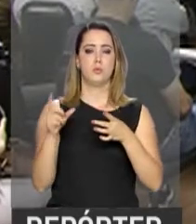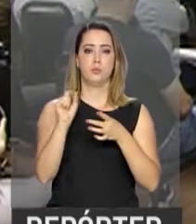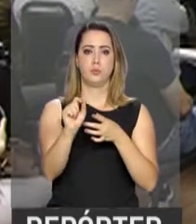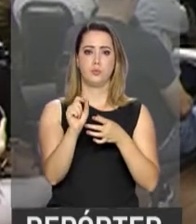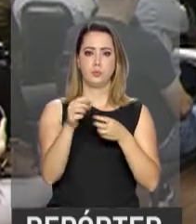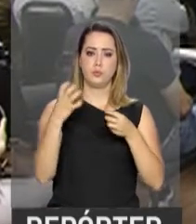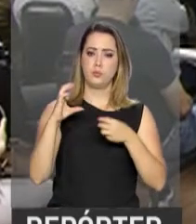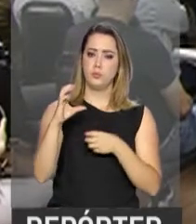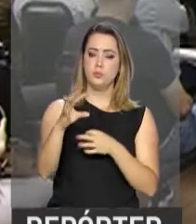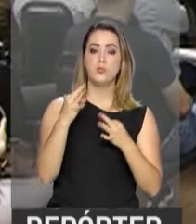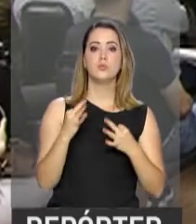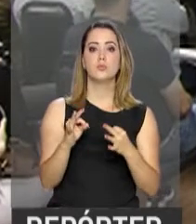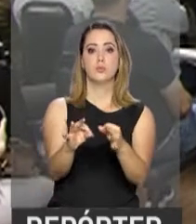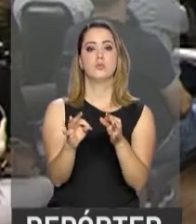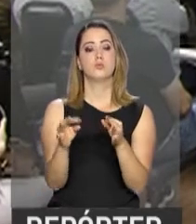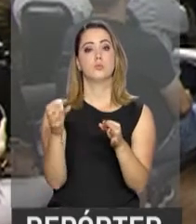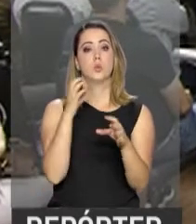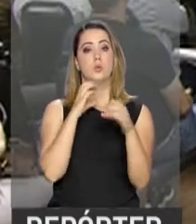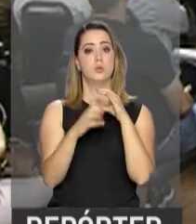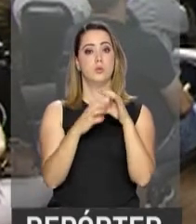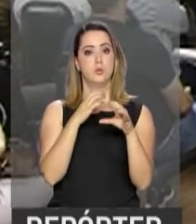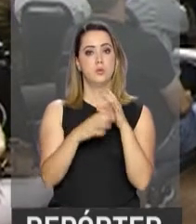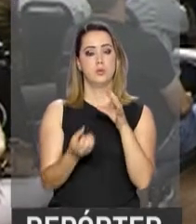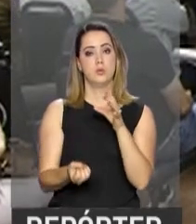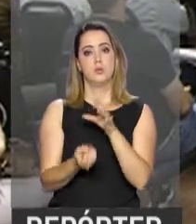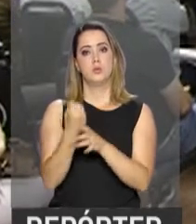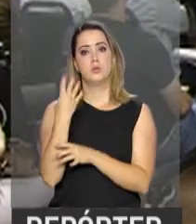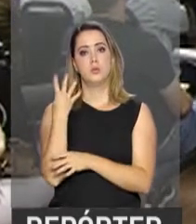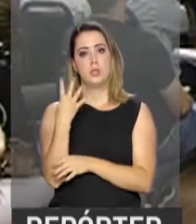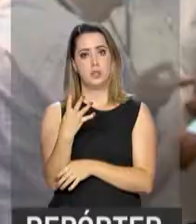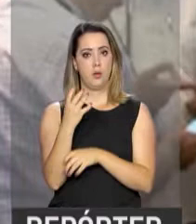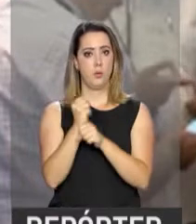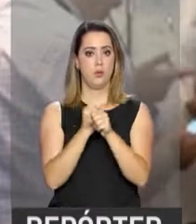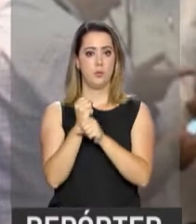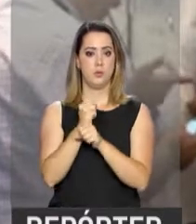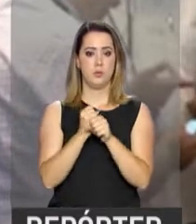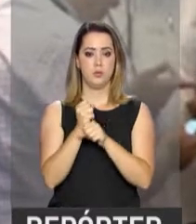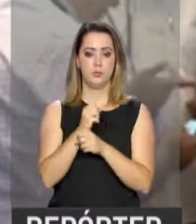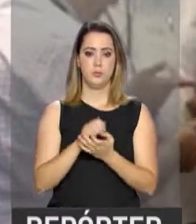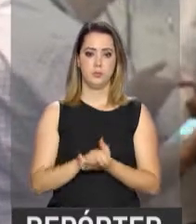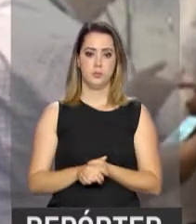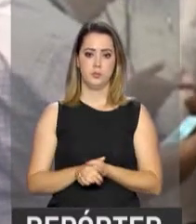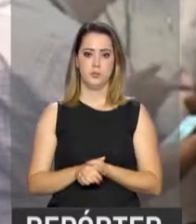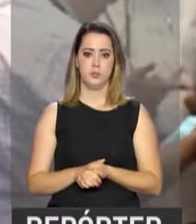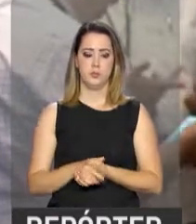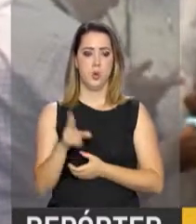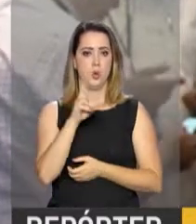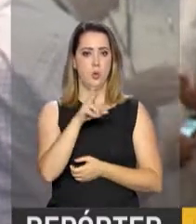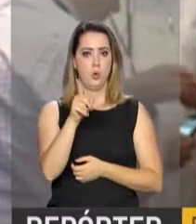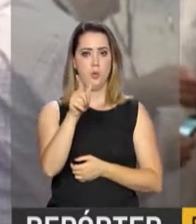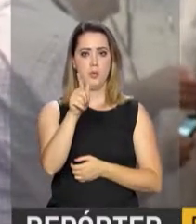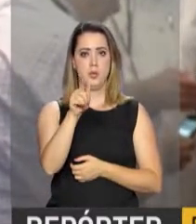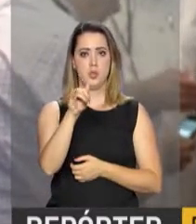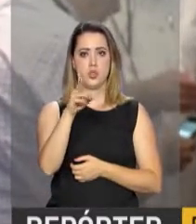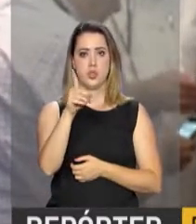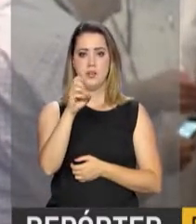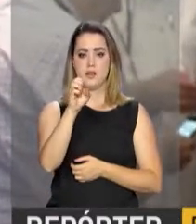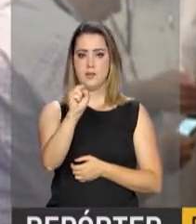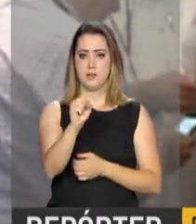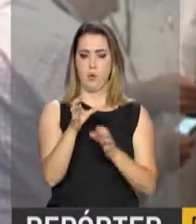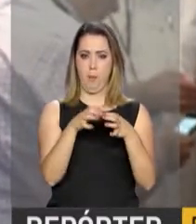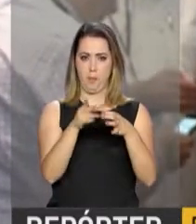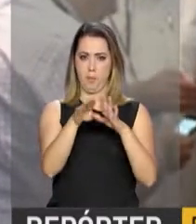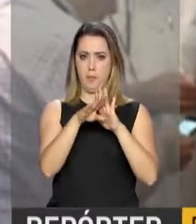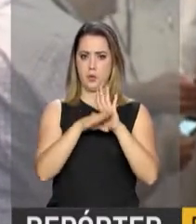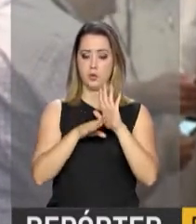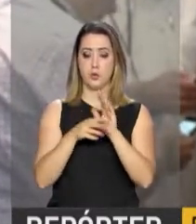ciência tecnologia e inovações e comunicações criada há quatro anos o projeto gibi foi uma iniciativa do governo japonês em colaboração